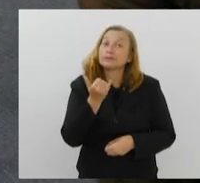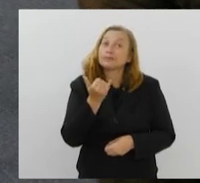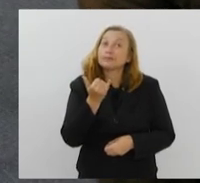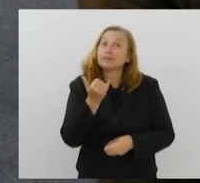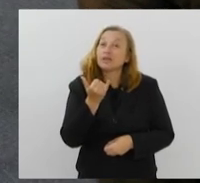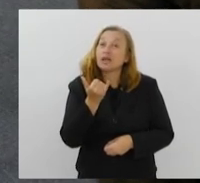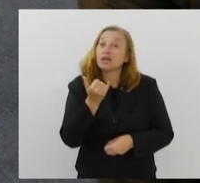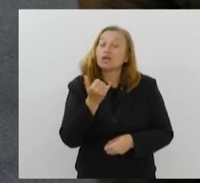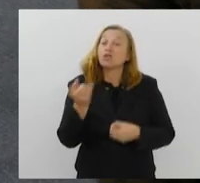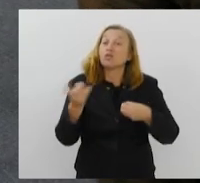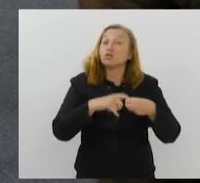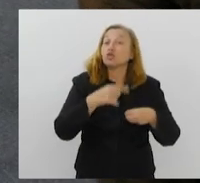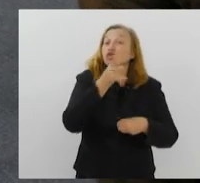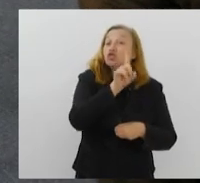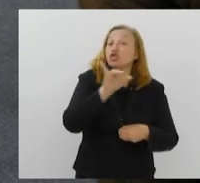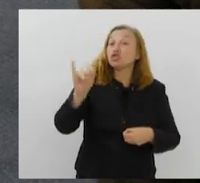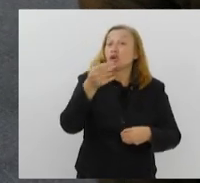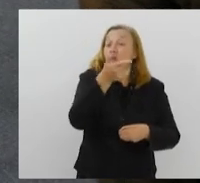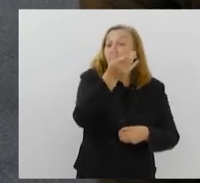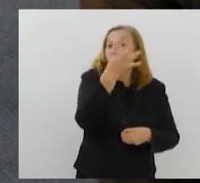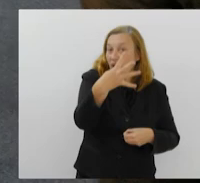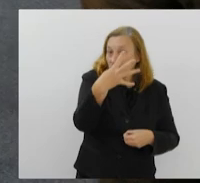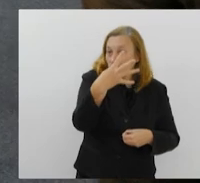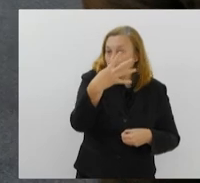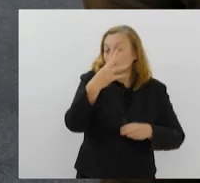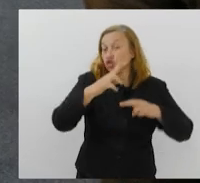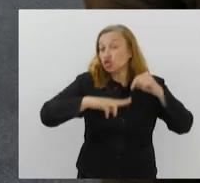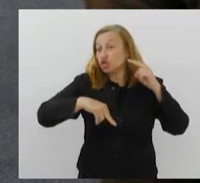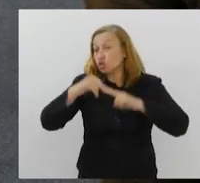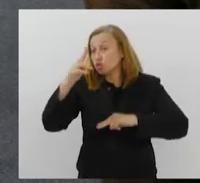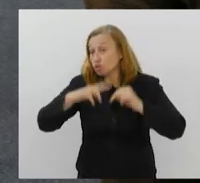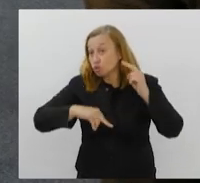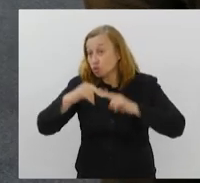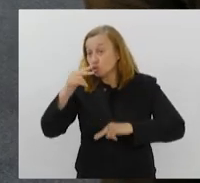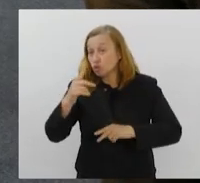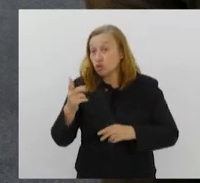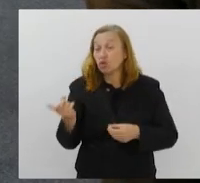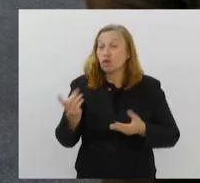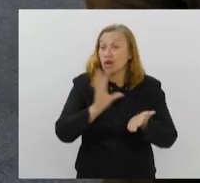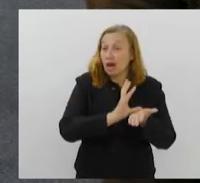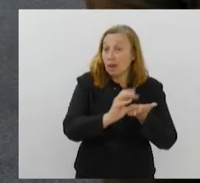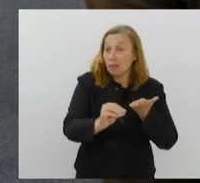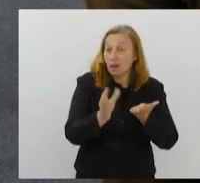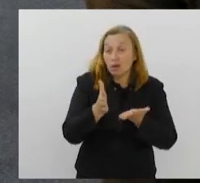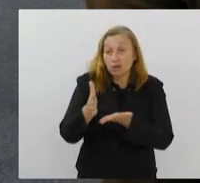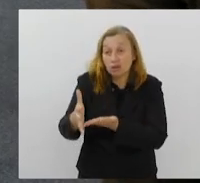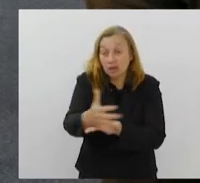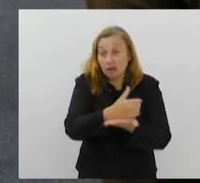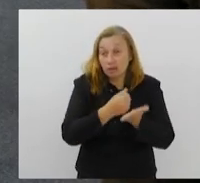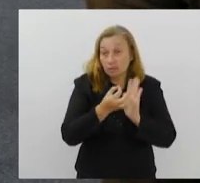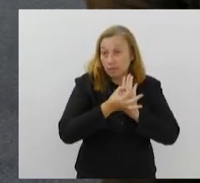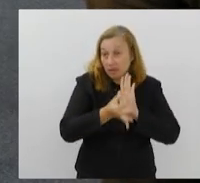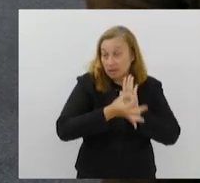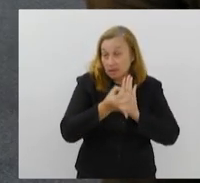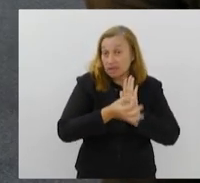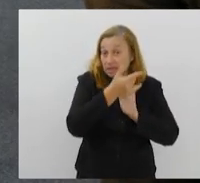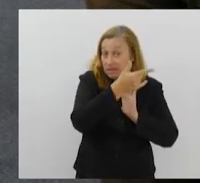votou no dia 4 de junho, foi à pauta colher parecer em 16 de